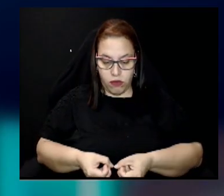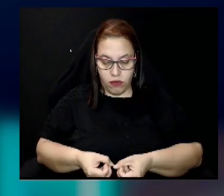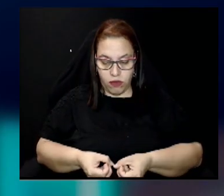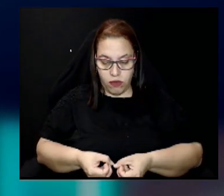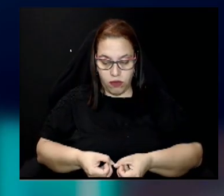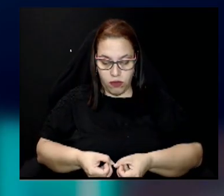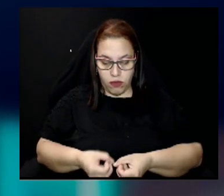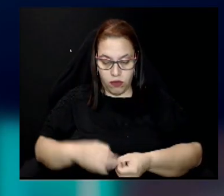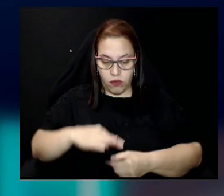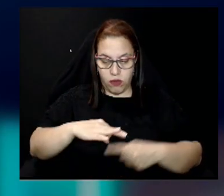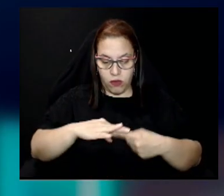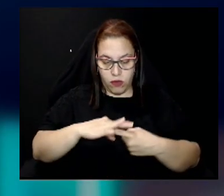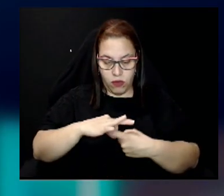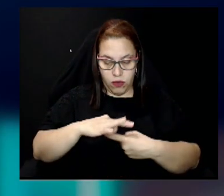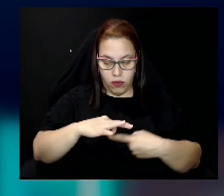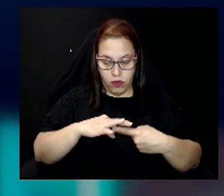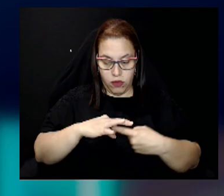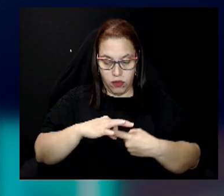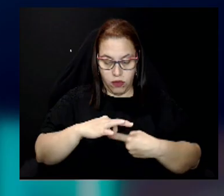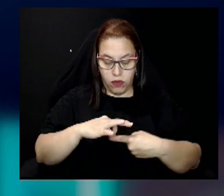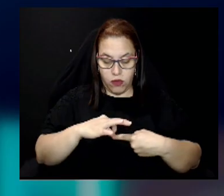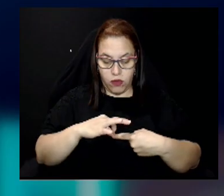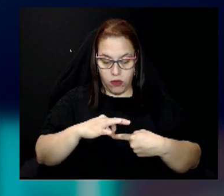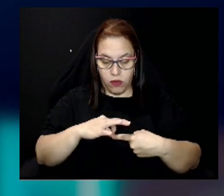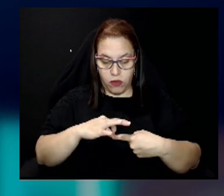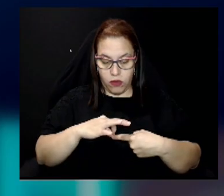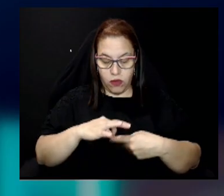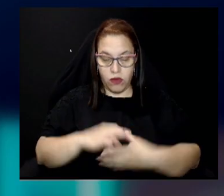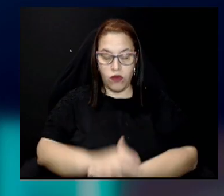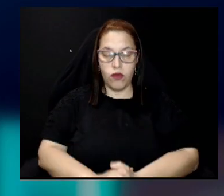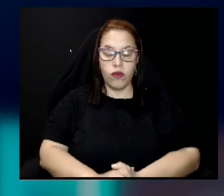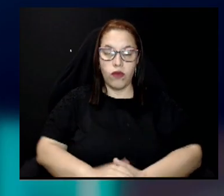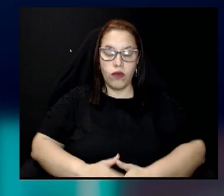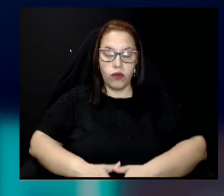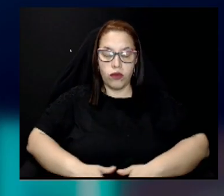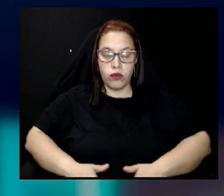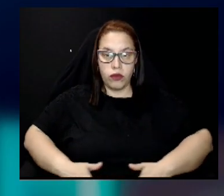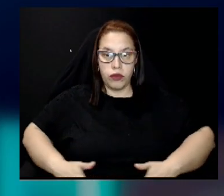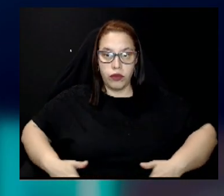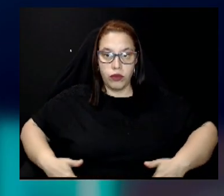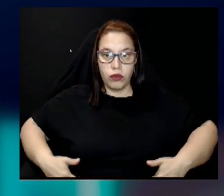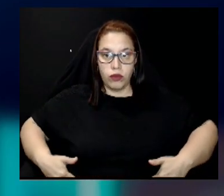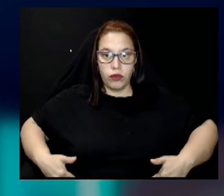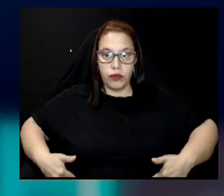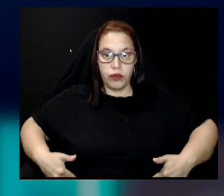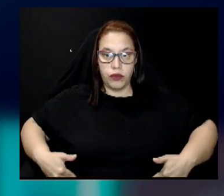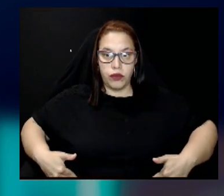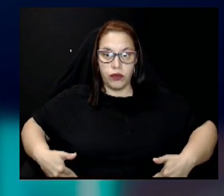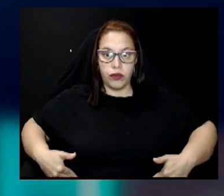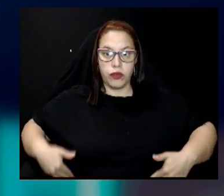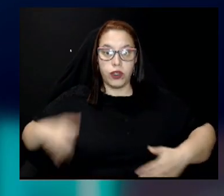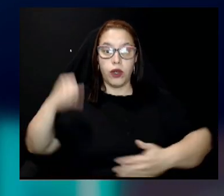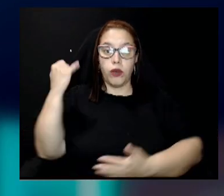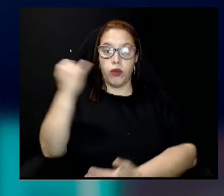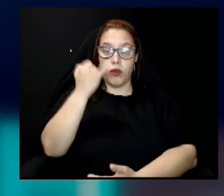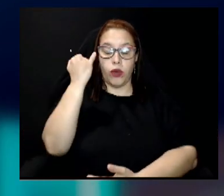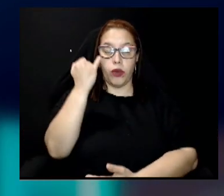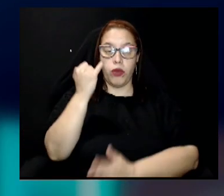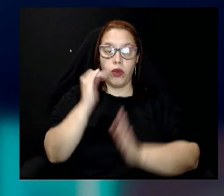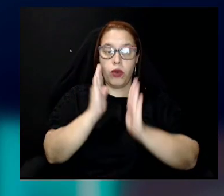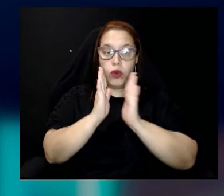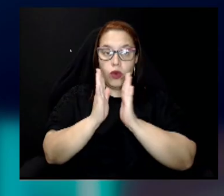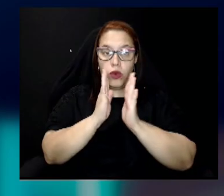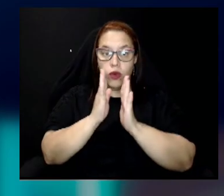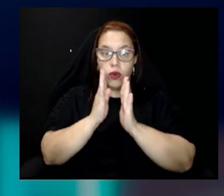pélvica, né, na parte inferior do abdômen. Eles são órgãos importantes durante a fase reprodutiva